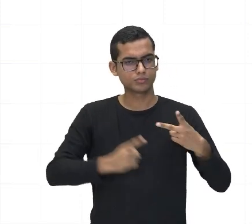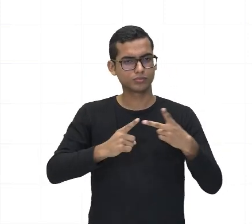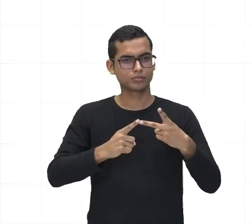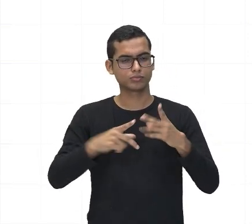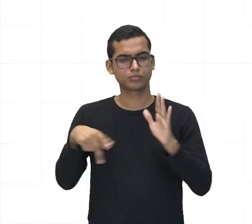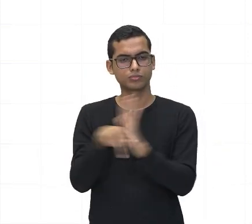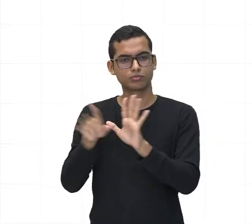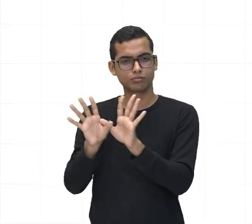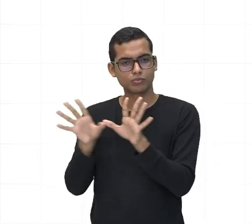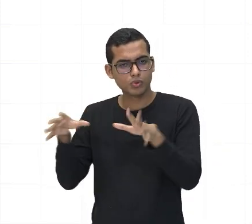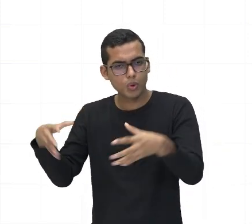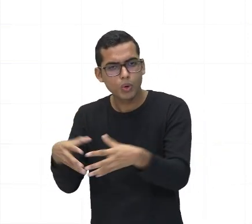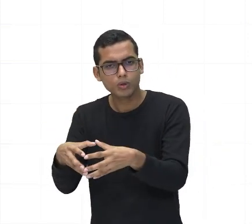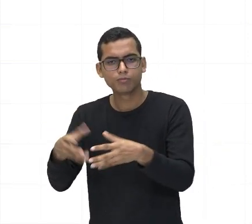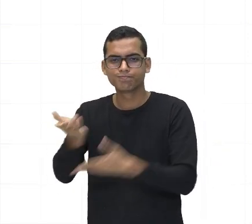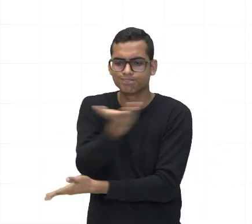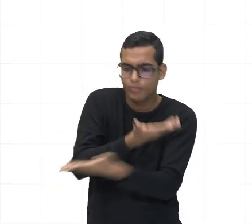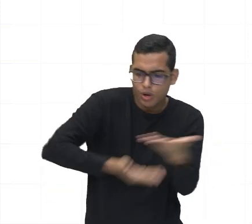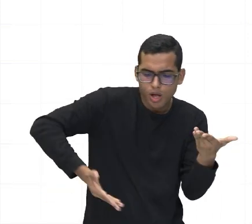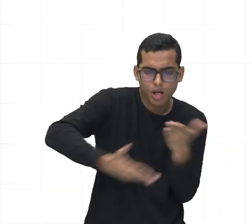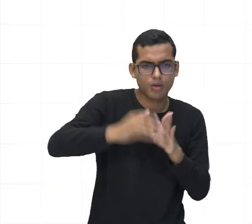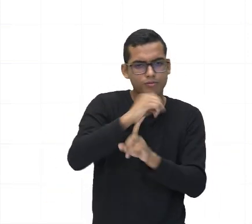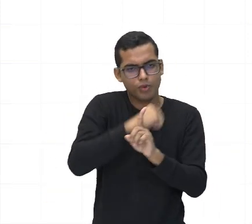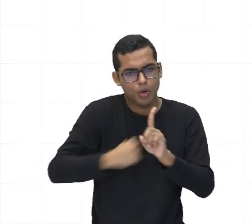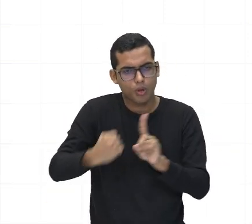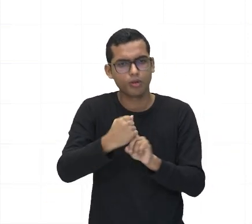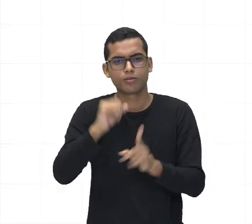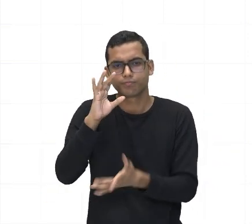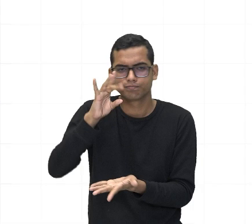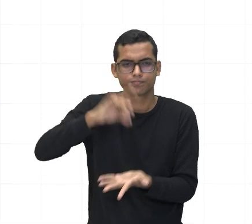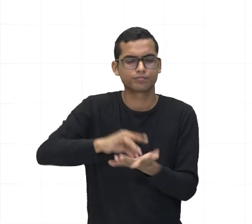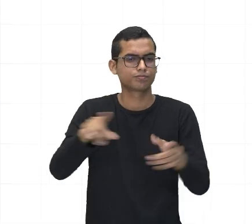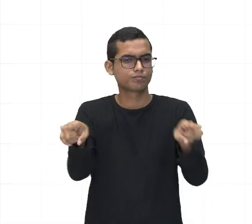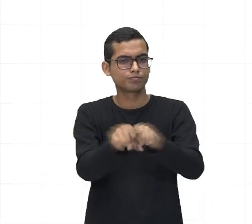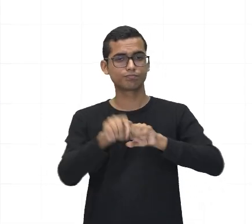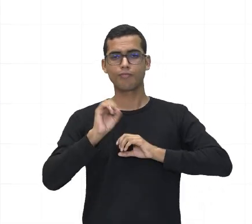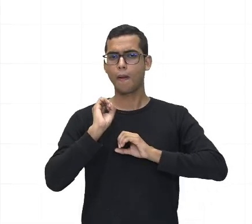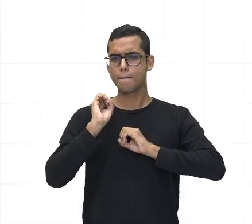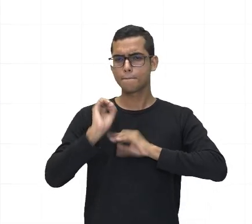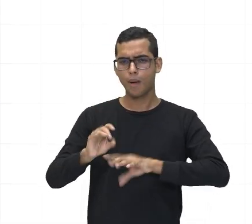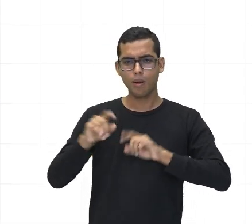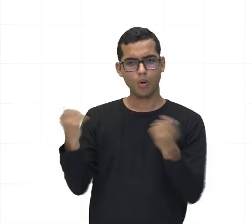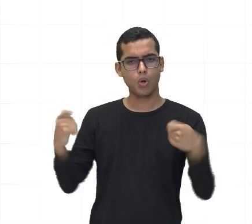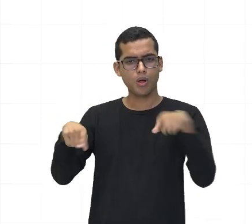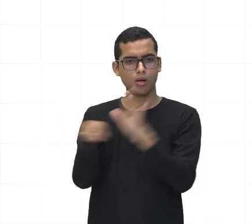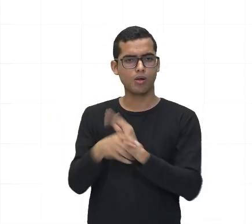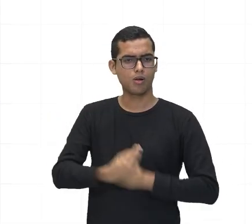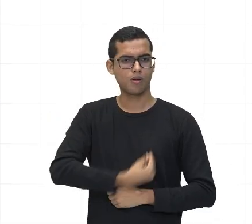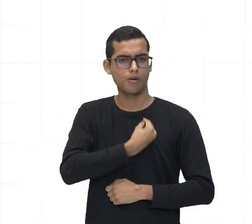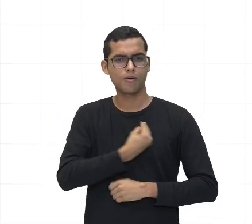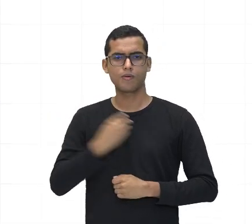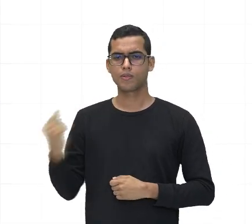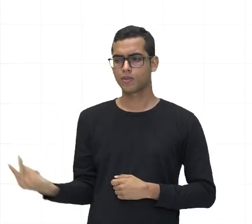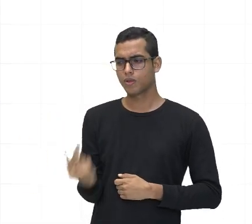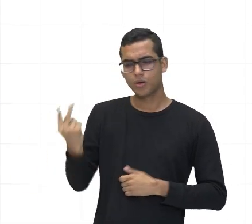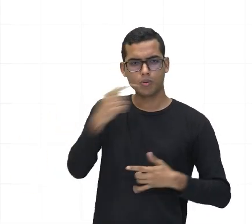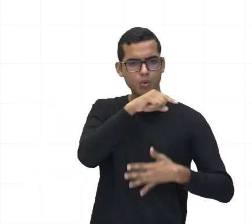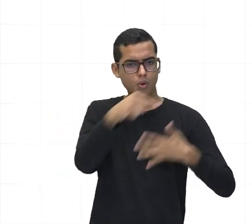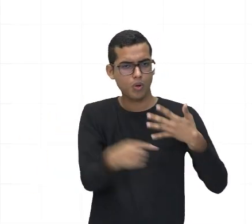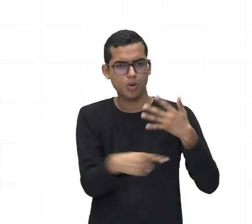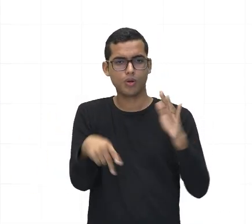comunidade, a convivência em sociedade, educa e possibilita a vivência